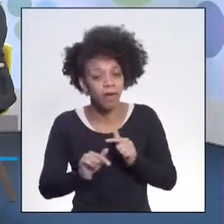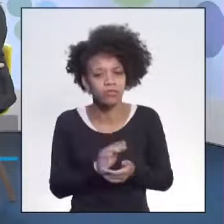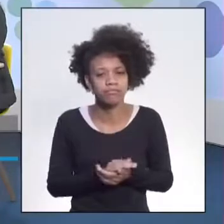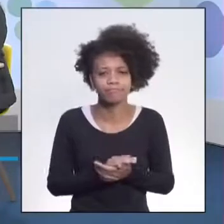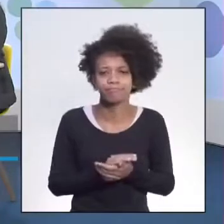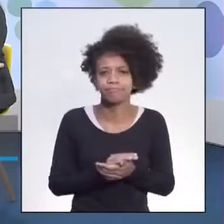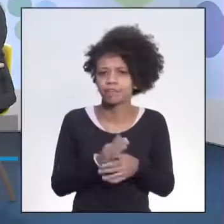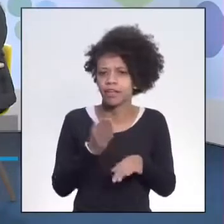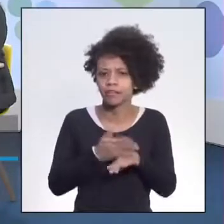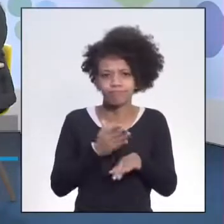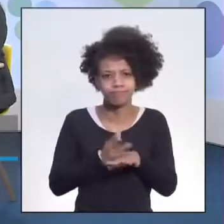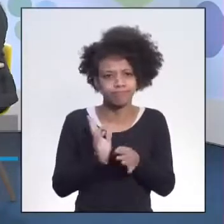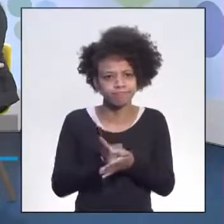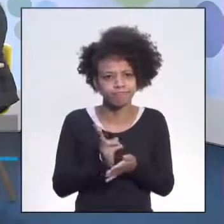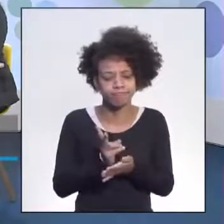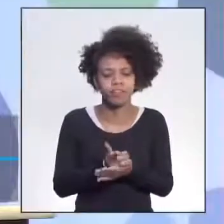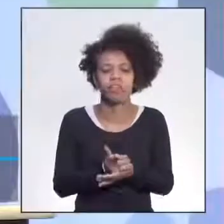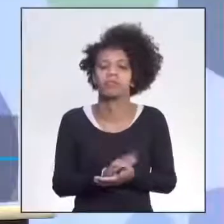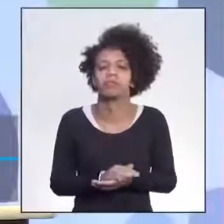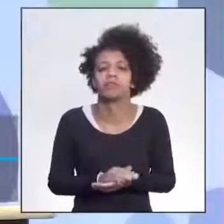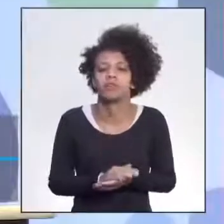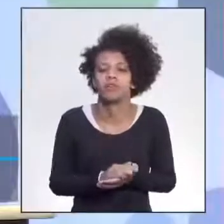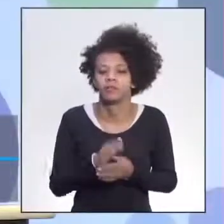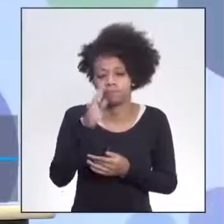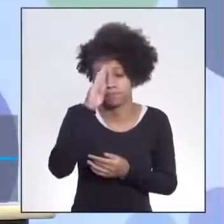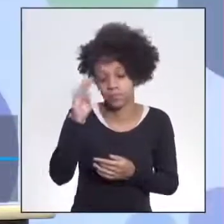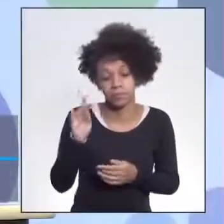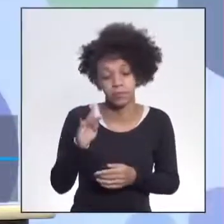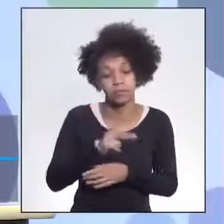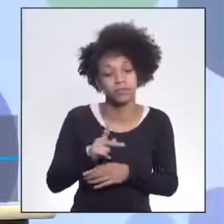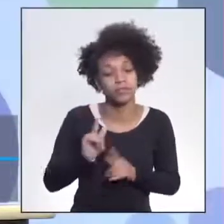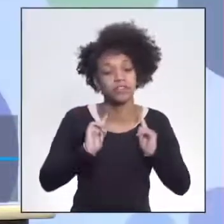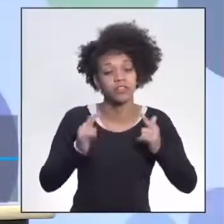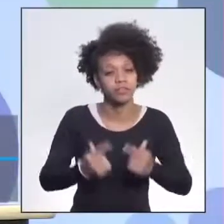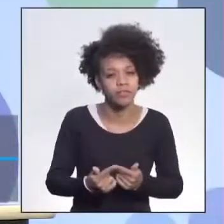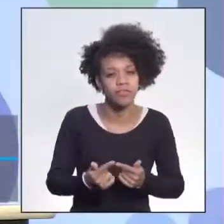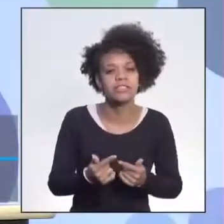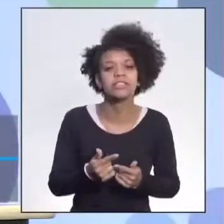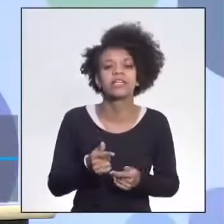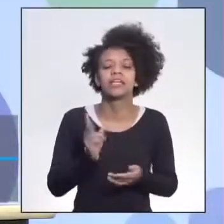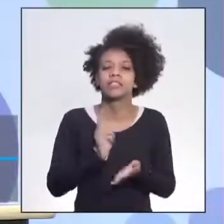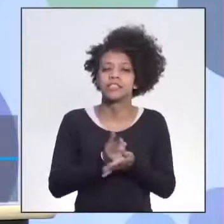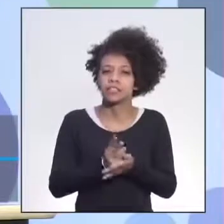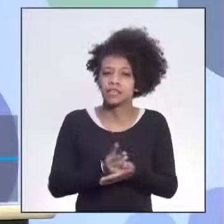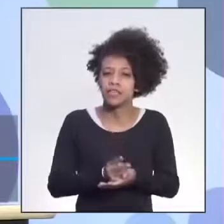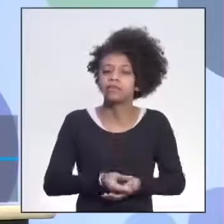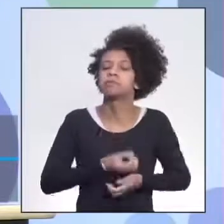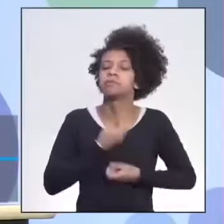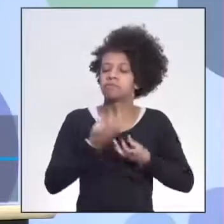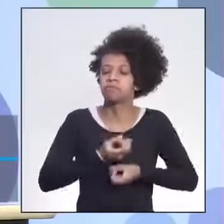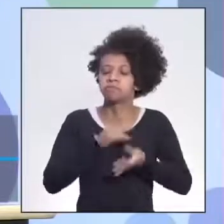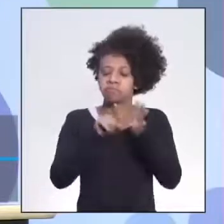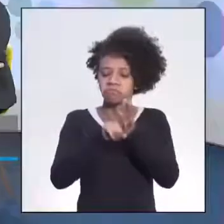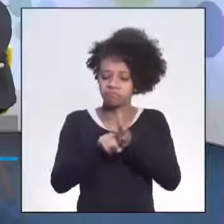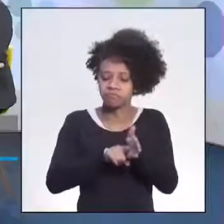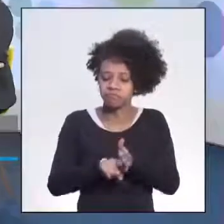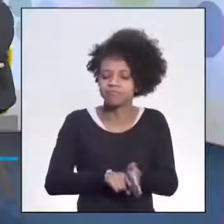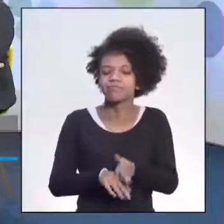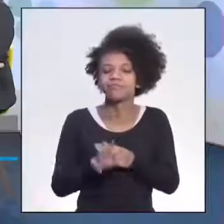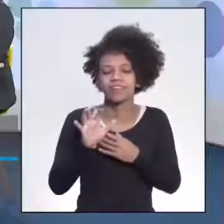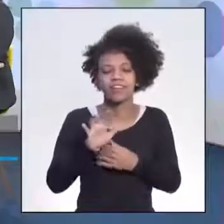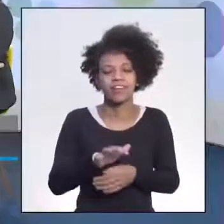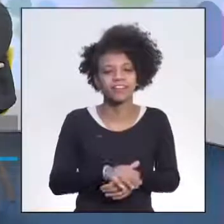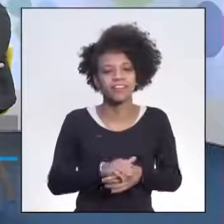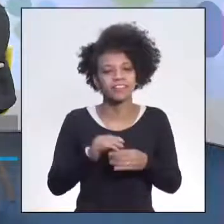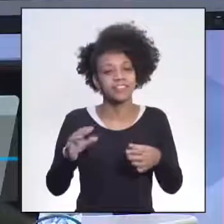tempo todo, né, principalmente professores de geografia, estão sempre bem informados, buscando informações, é dessa forma